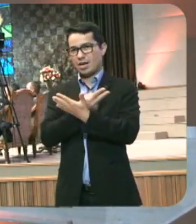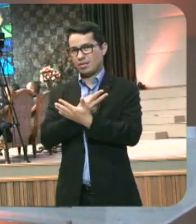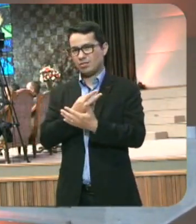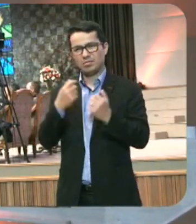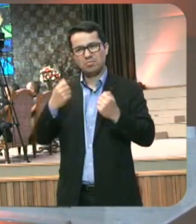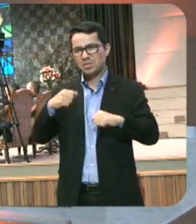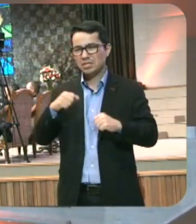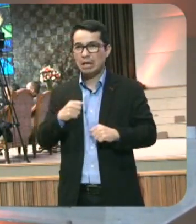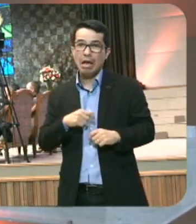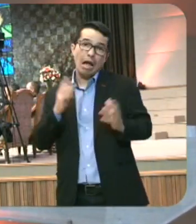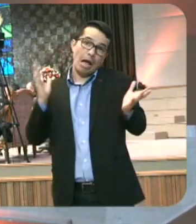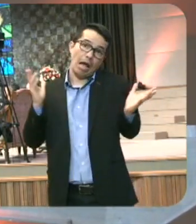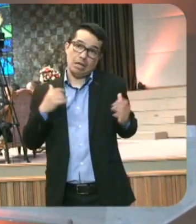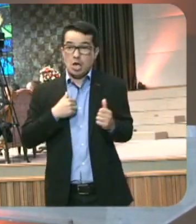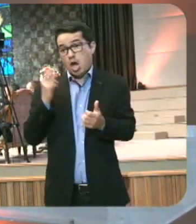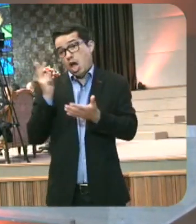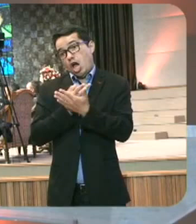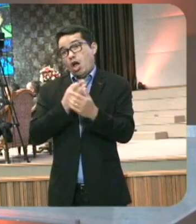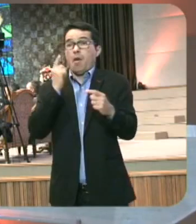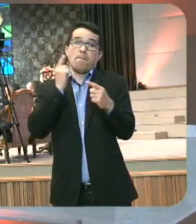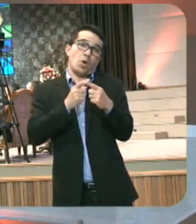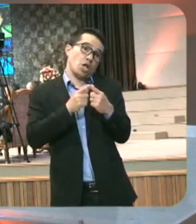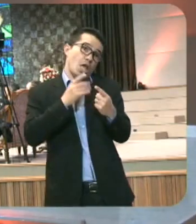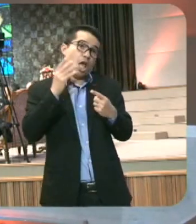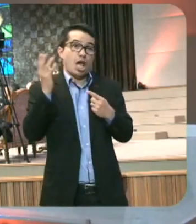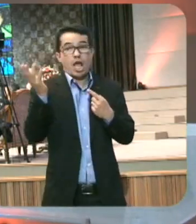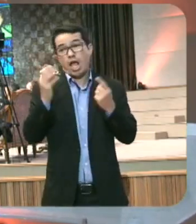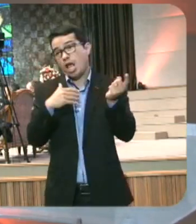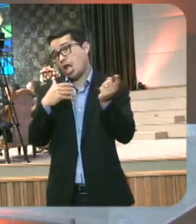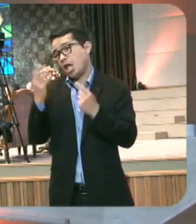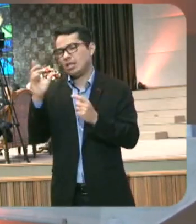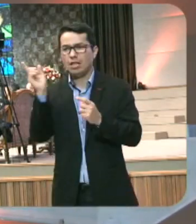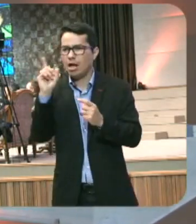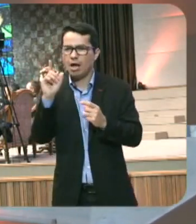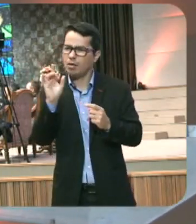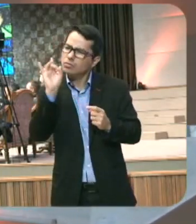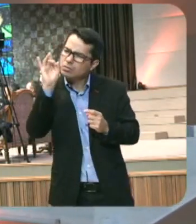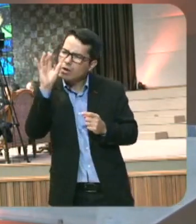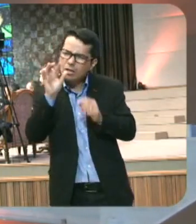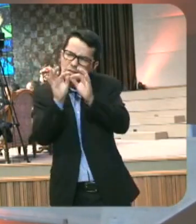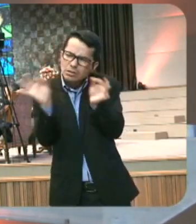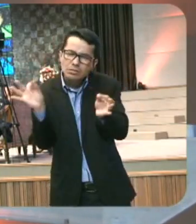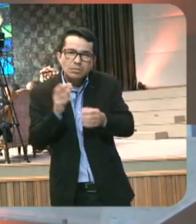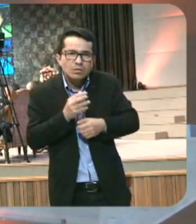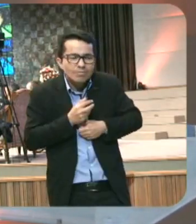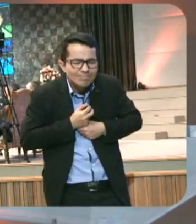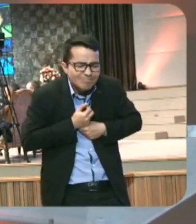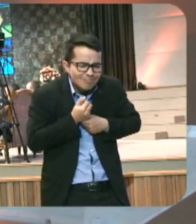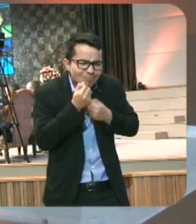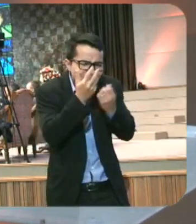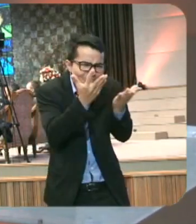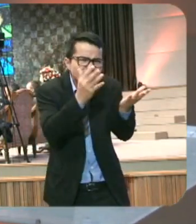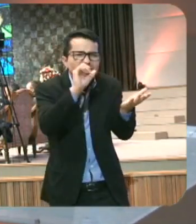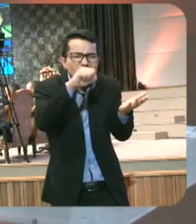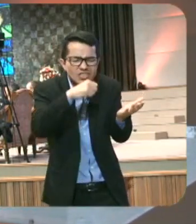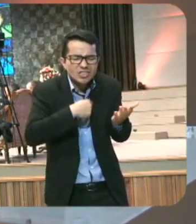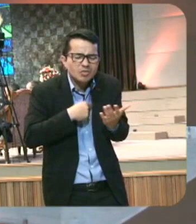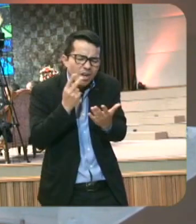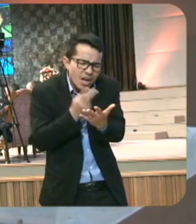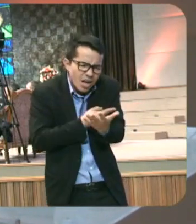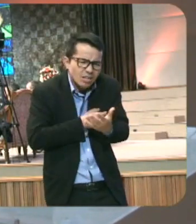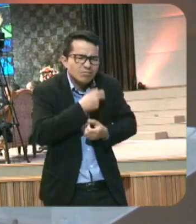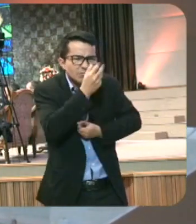tem que confessar. E depois a gente tem que buscar em Deus